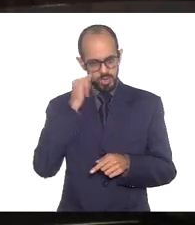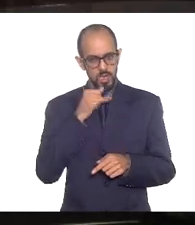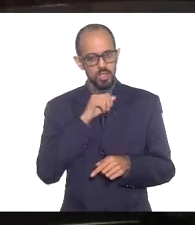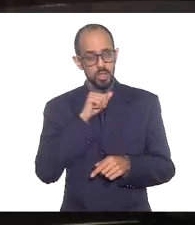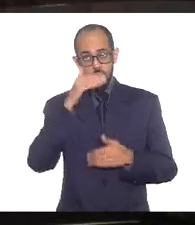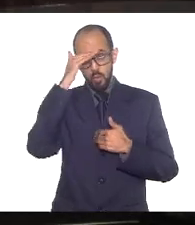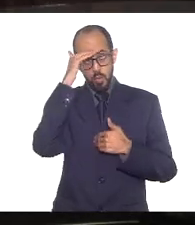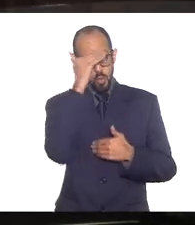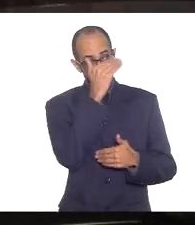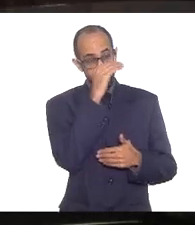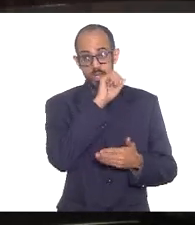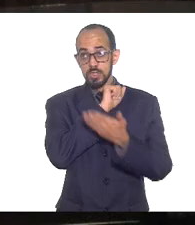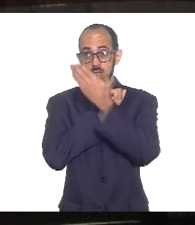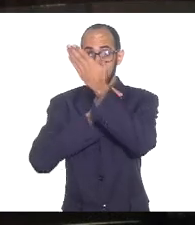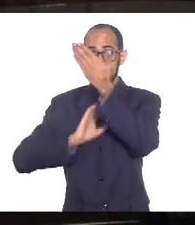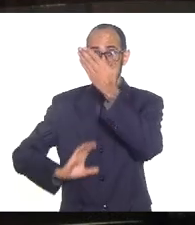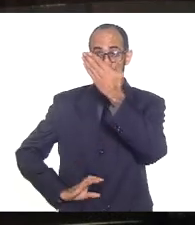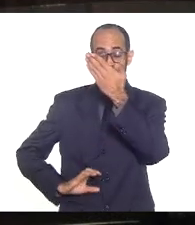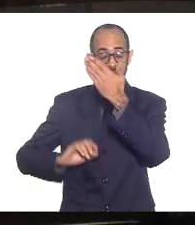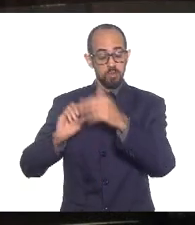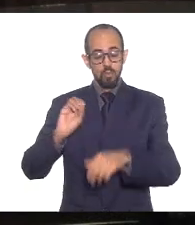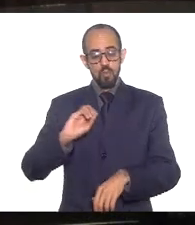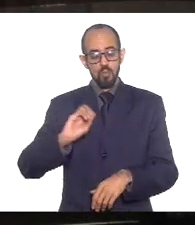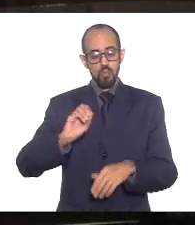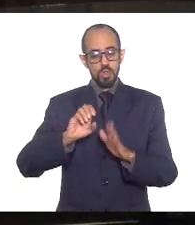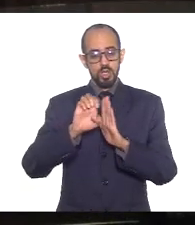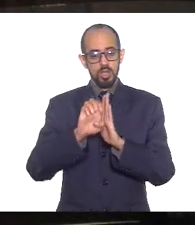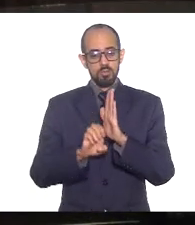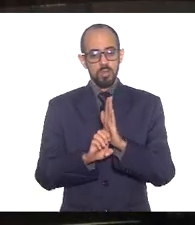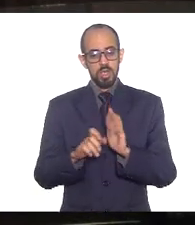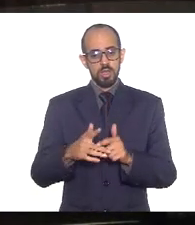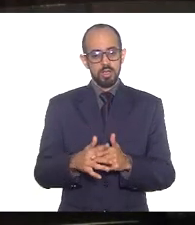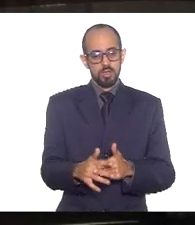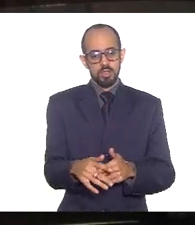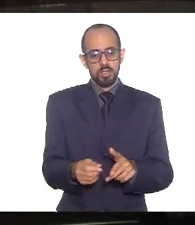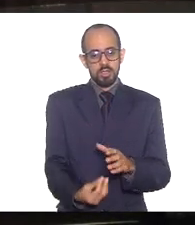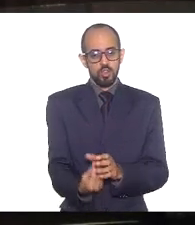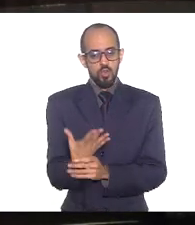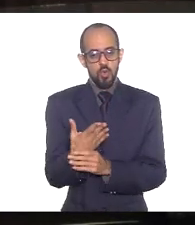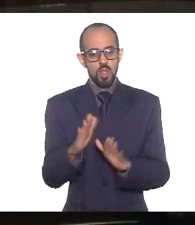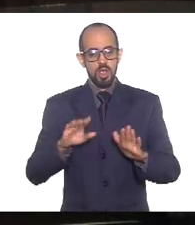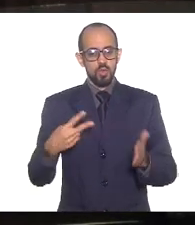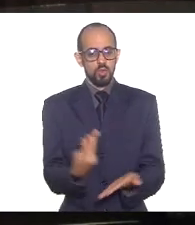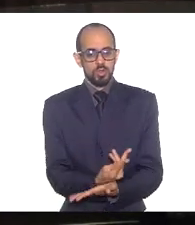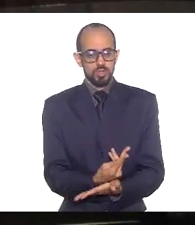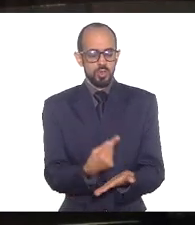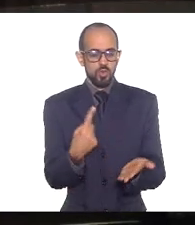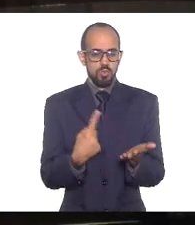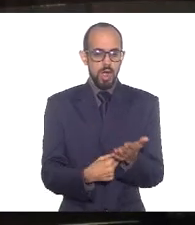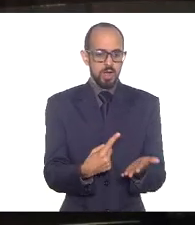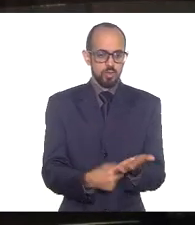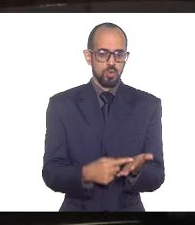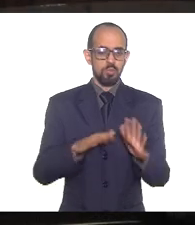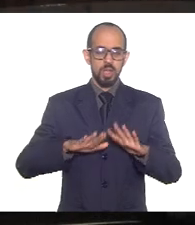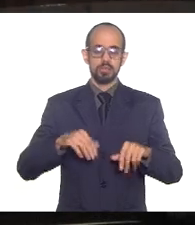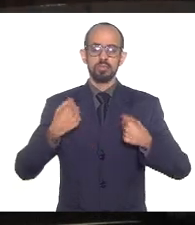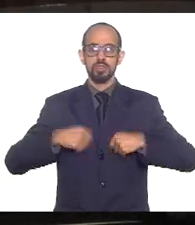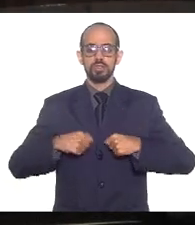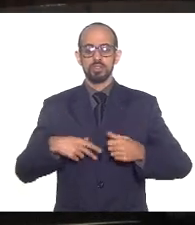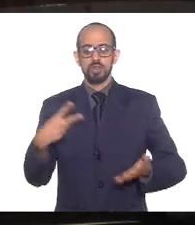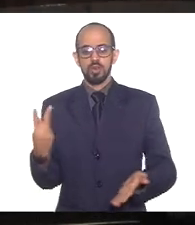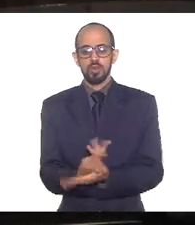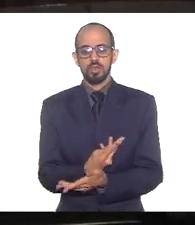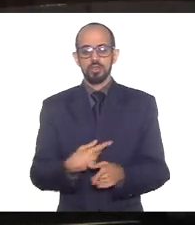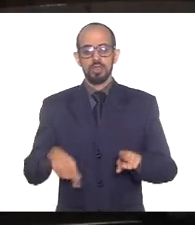André ninguém mandou o projeto e aconteceu e que havia sido teclado agora precisa acontecer